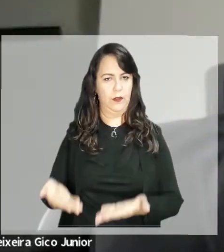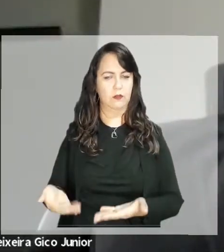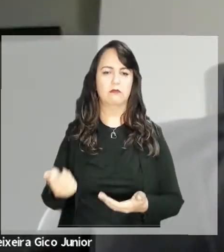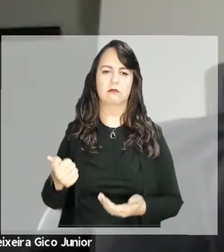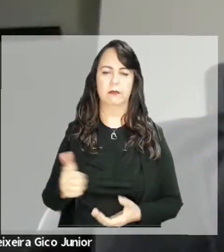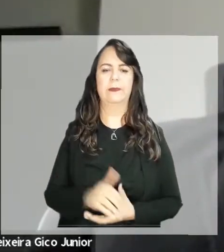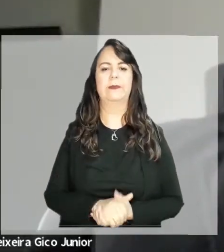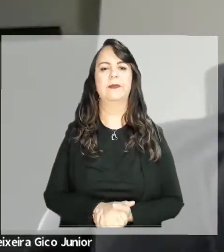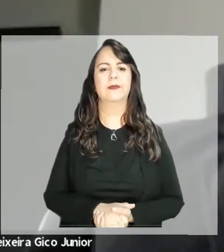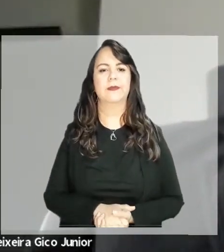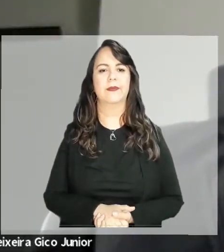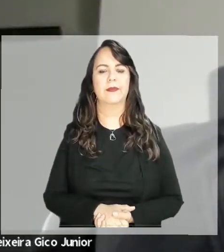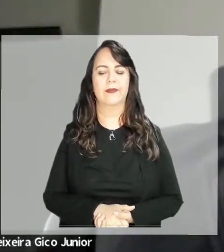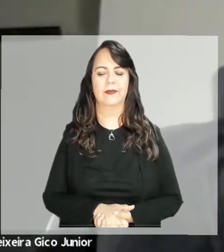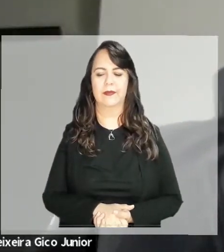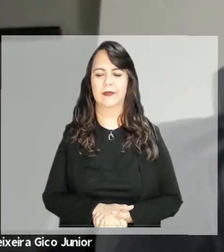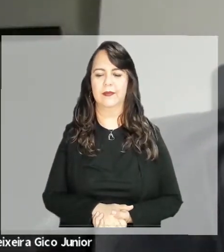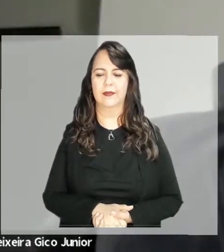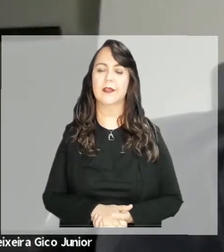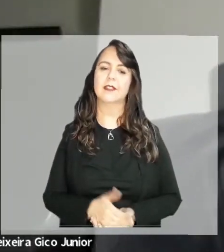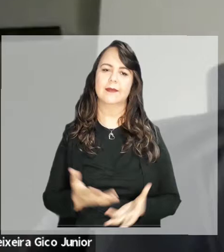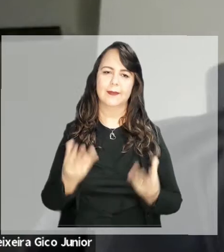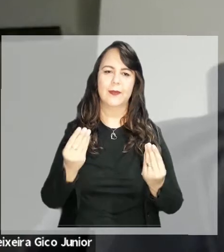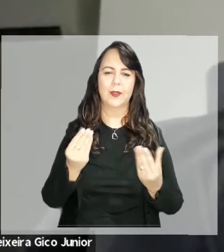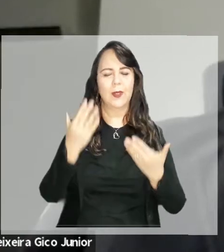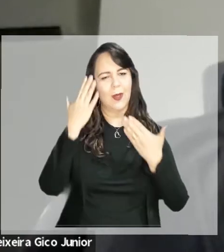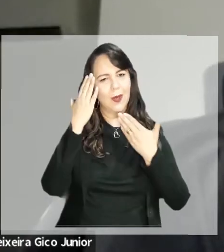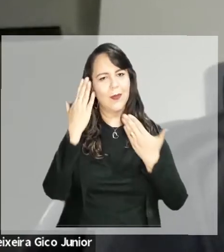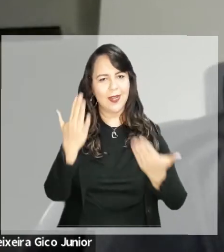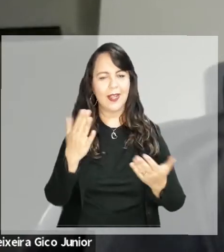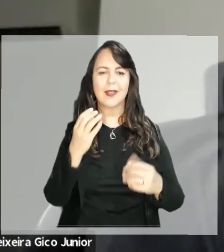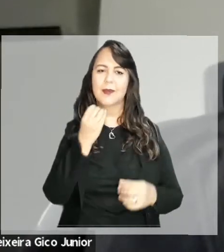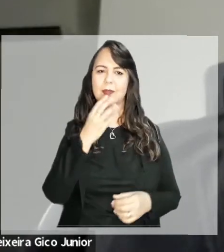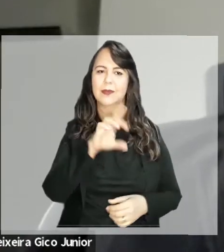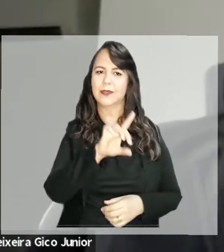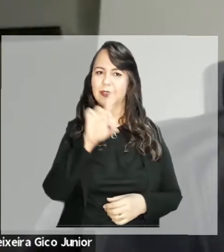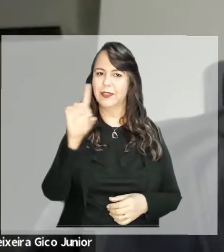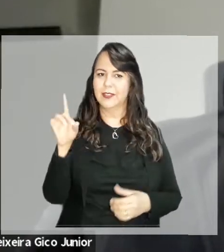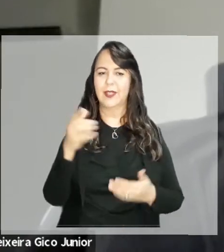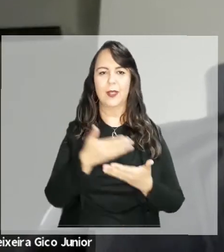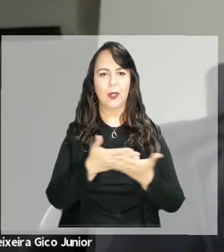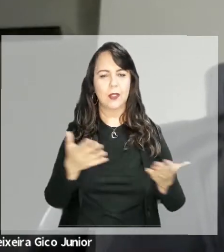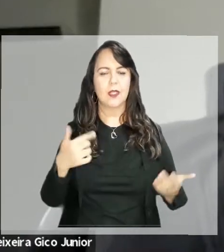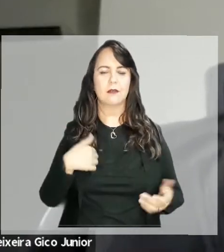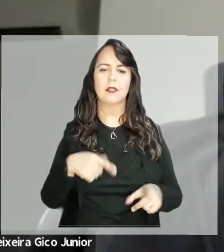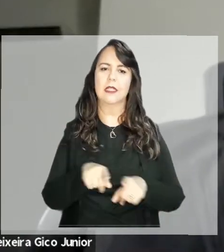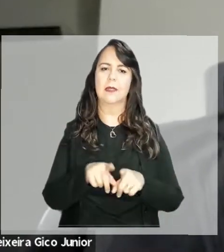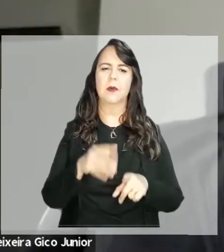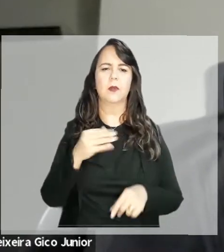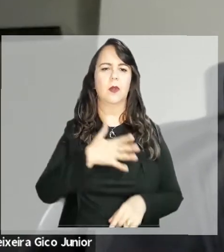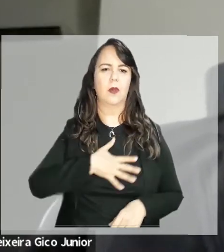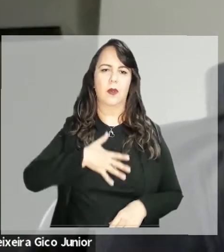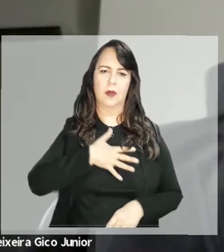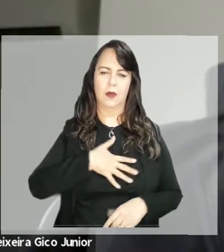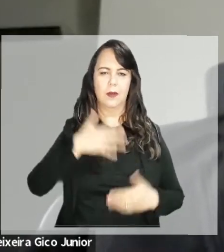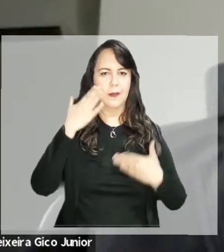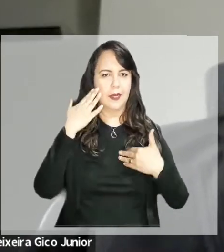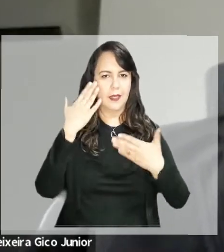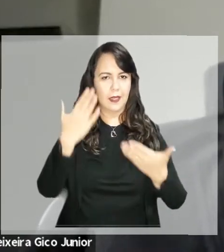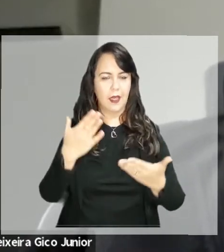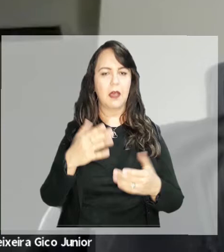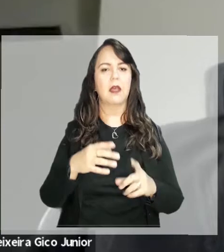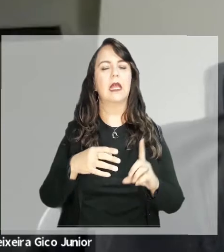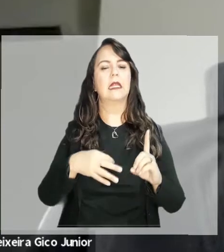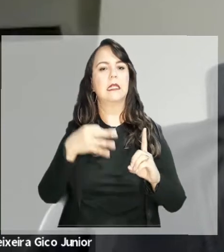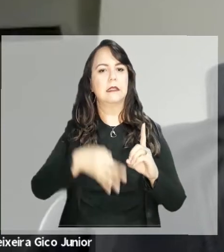obrigado, bom dia a todos que estão nos assistindo. Eu também gostaria de muito agradecer o convite do desembargador Jorge, do doutor Lunardi,